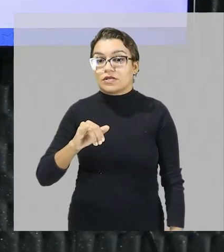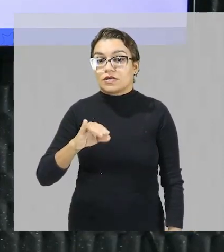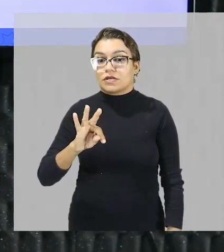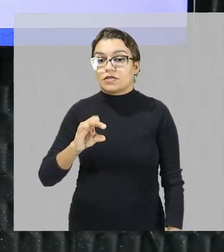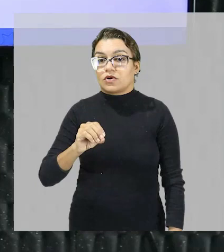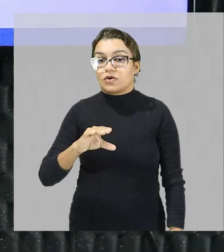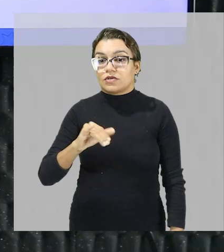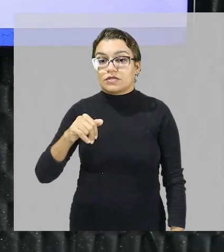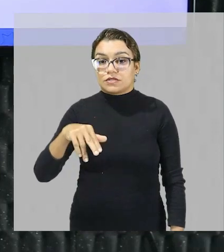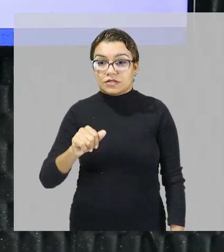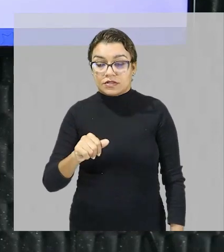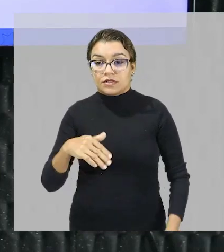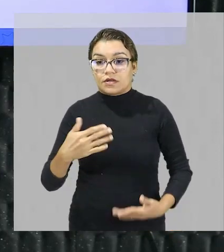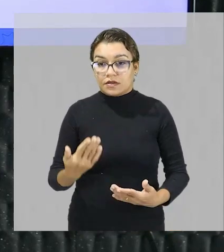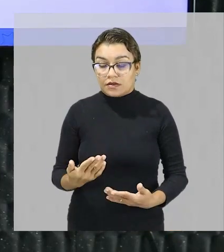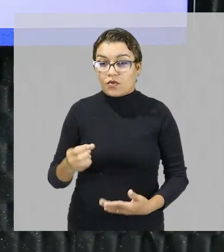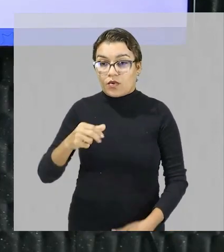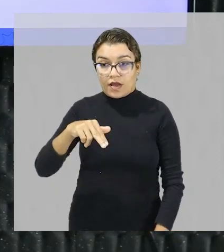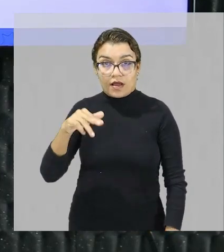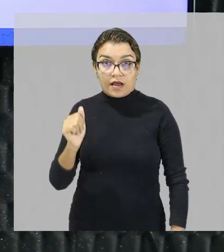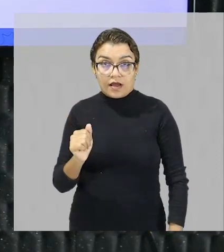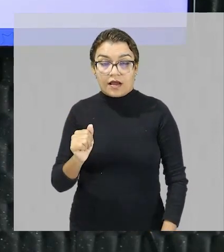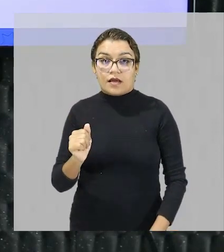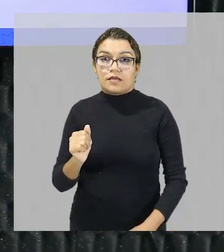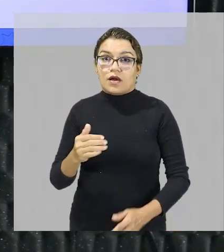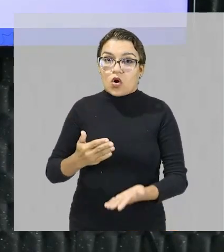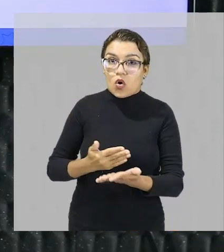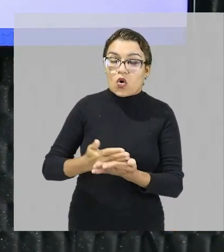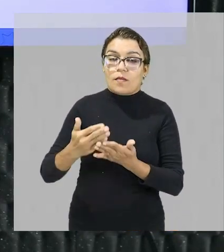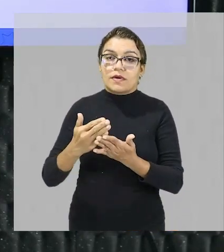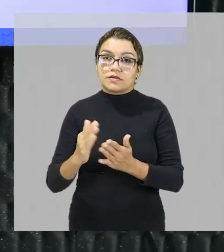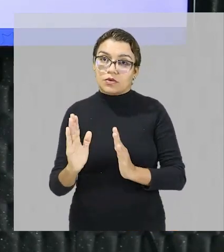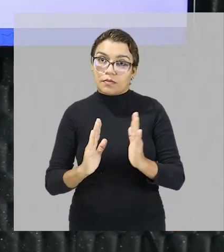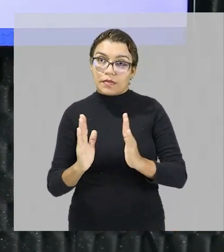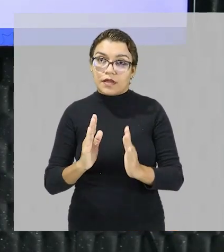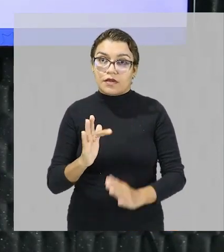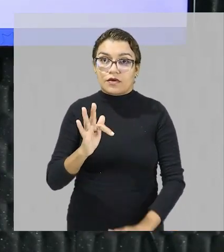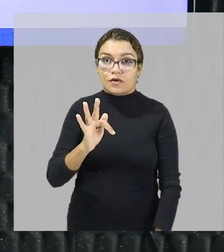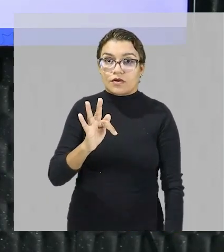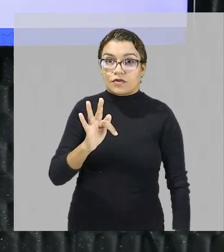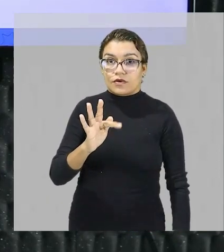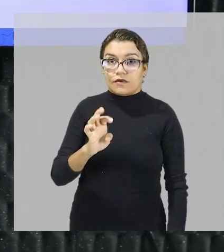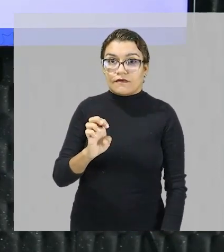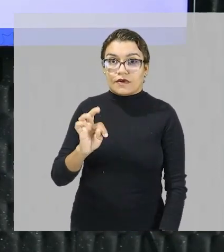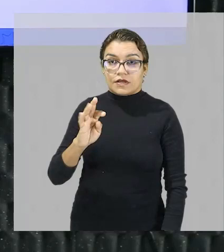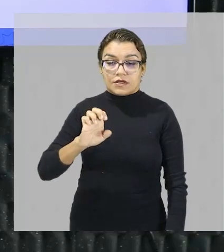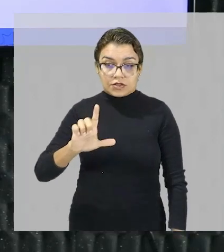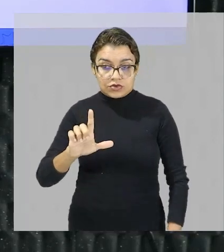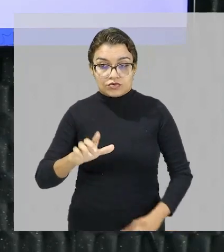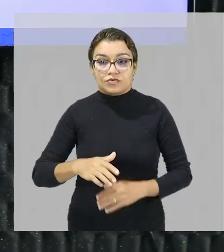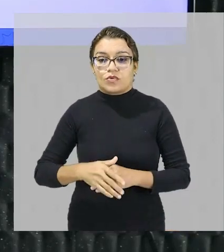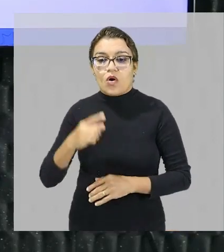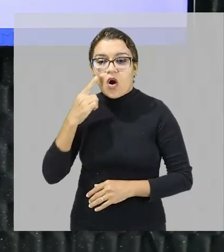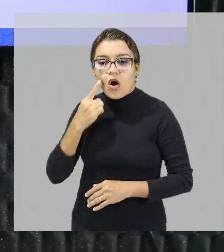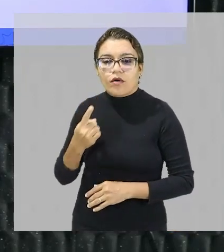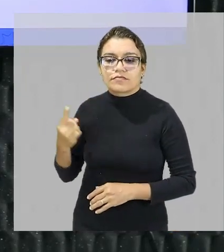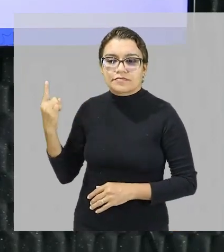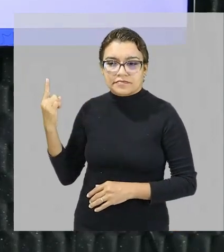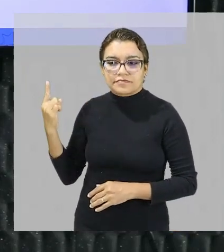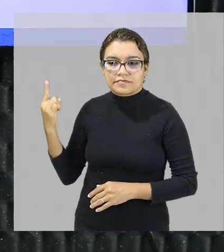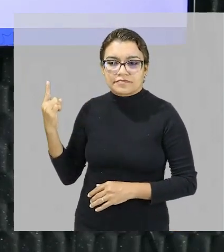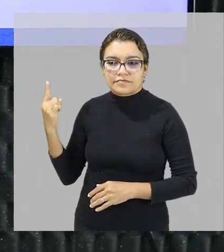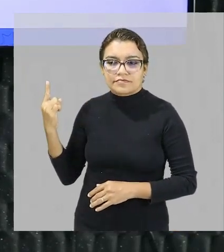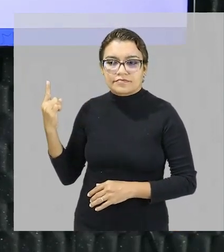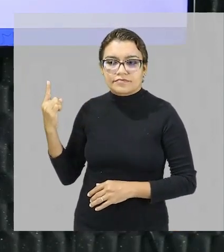está entrando em período fértil, Márcia está no final do seu ciclo menstrual e Juliana está